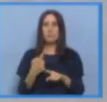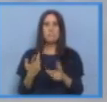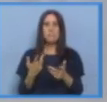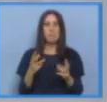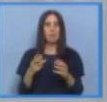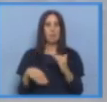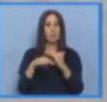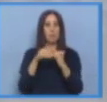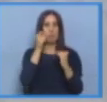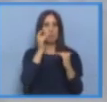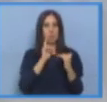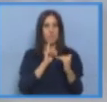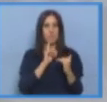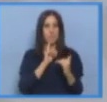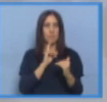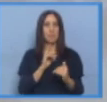género.